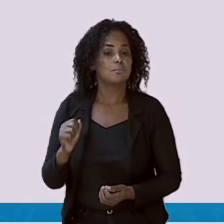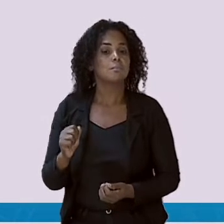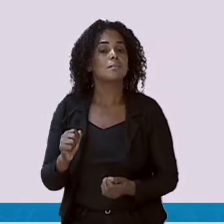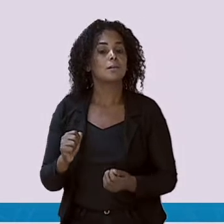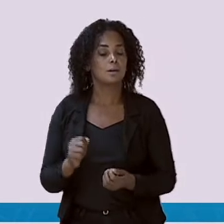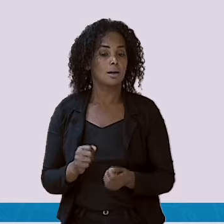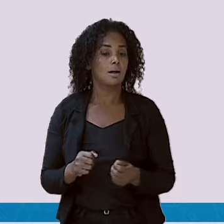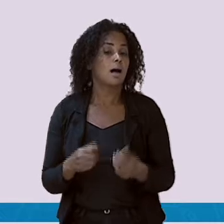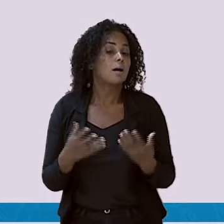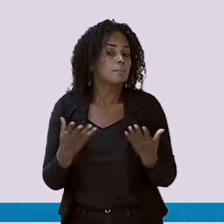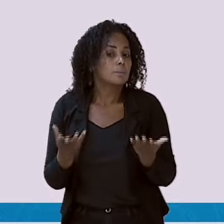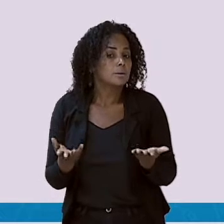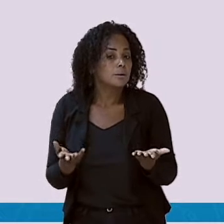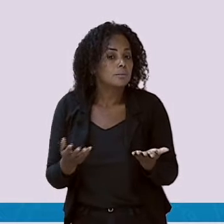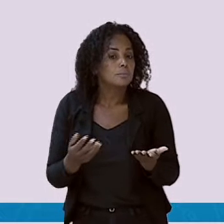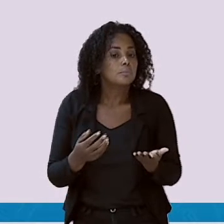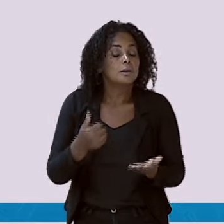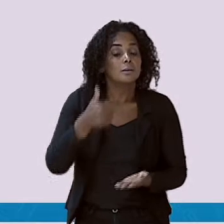Aqui, tá?